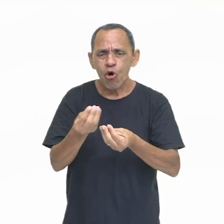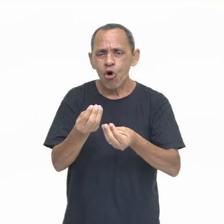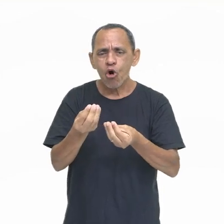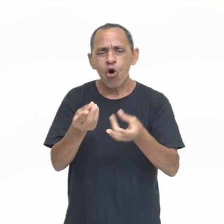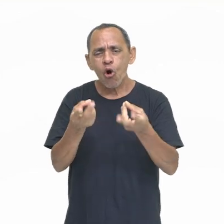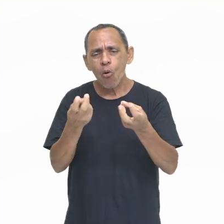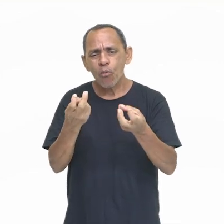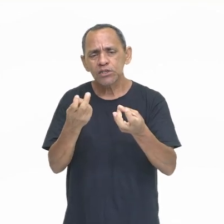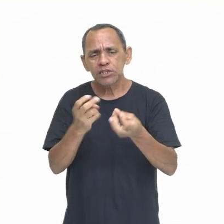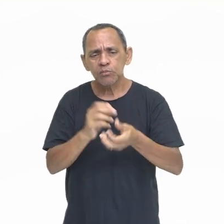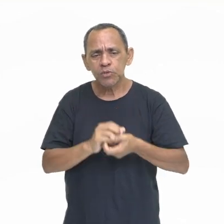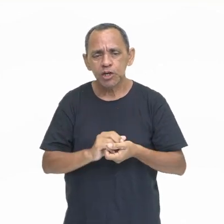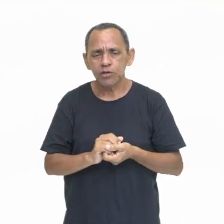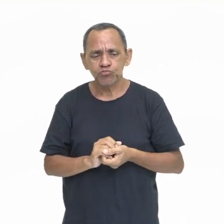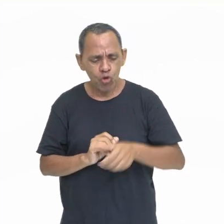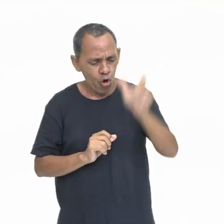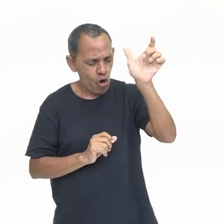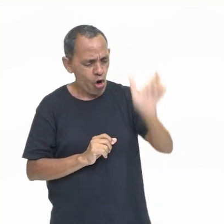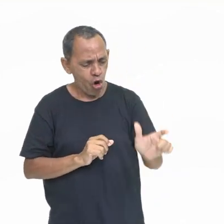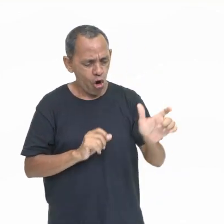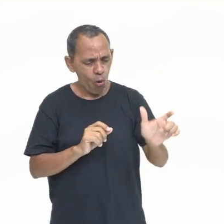Bom, olha a situação aqui,